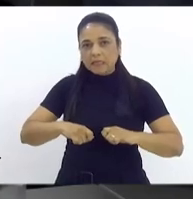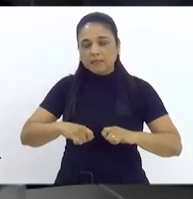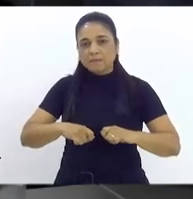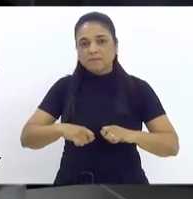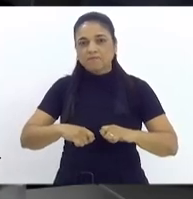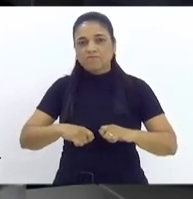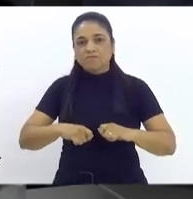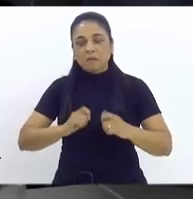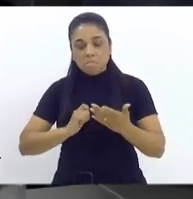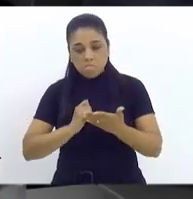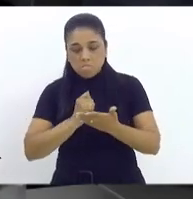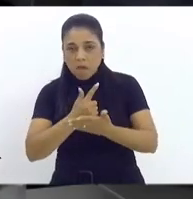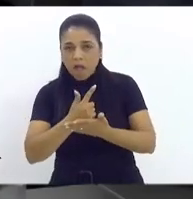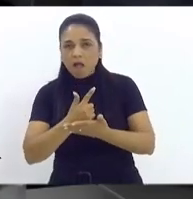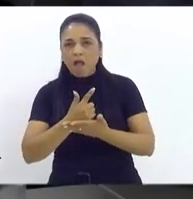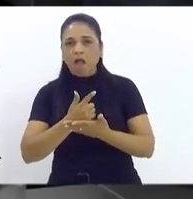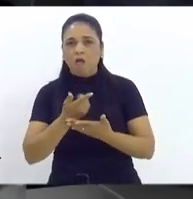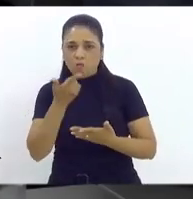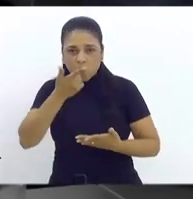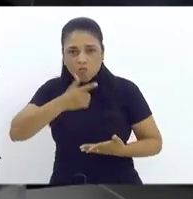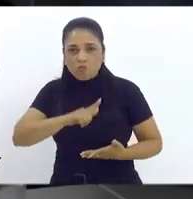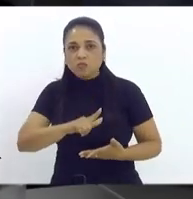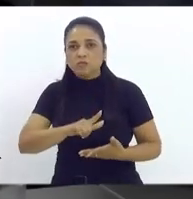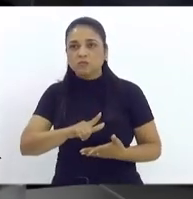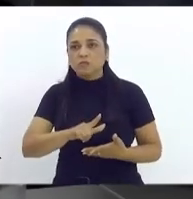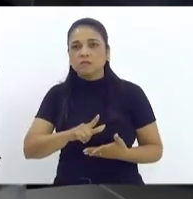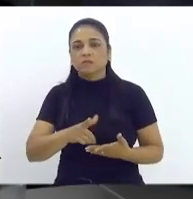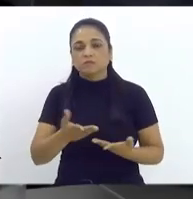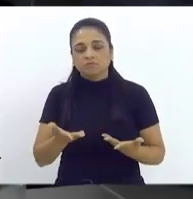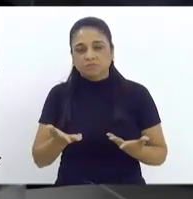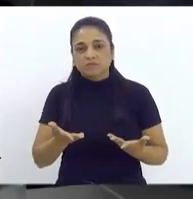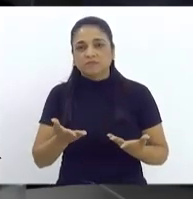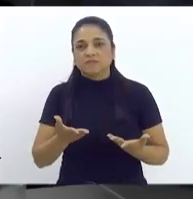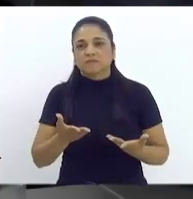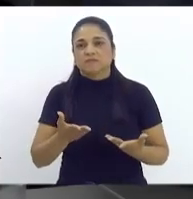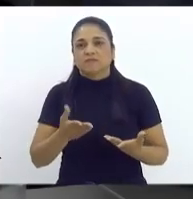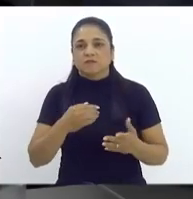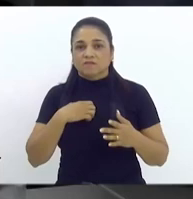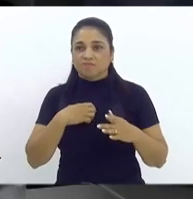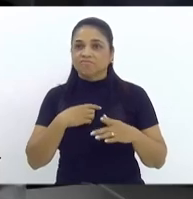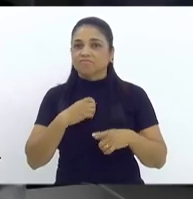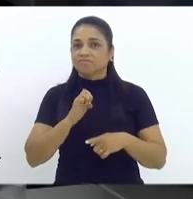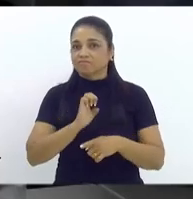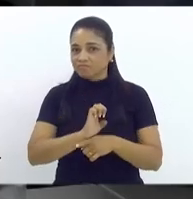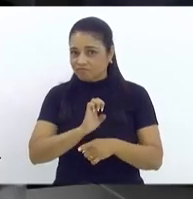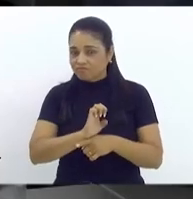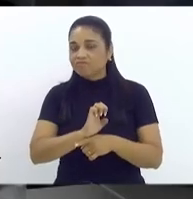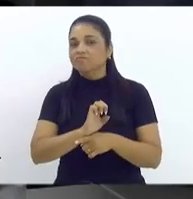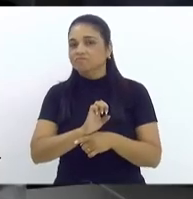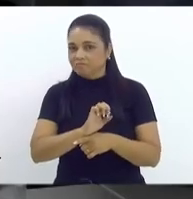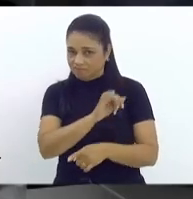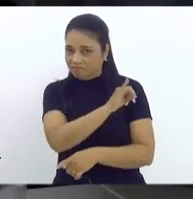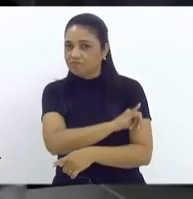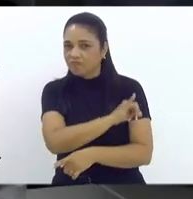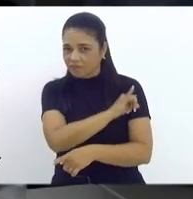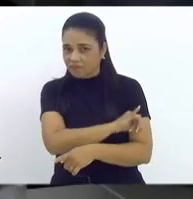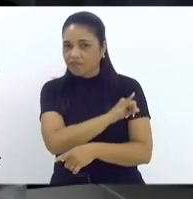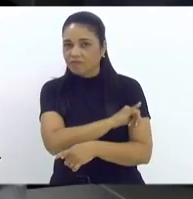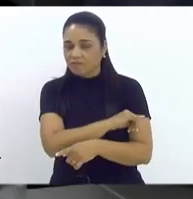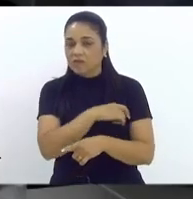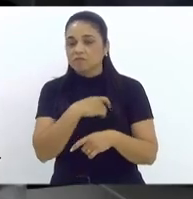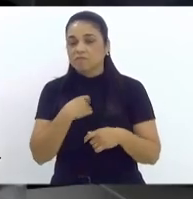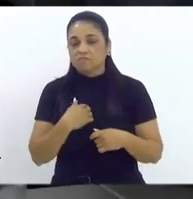de pagar um preço, né? Porque nós vivemos num estado... Né? E não podemos